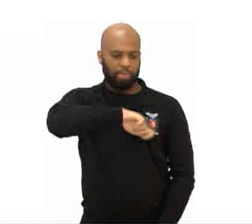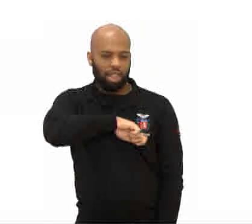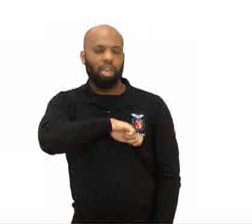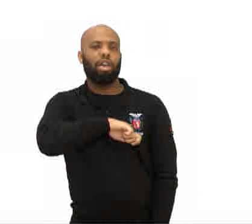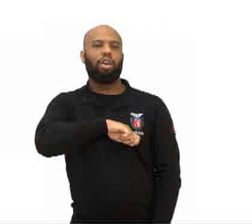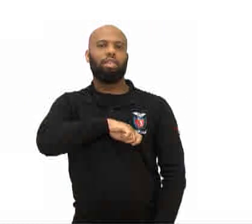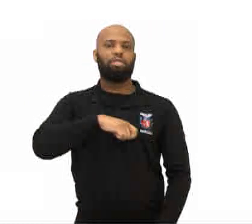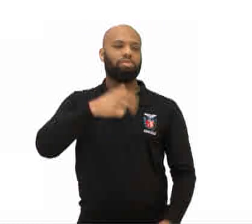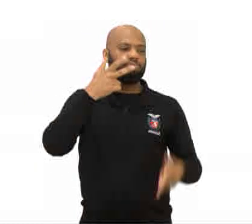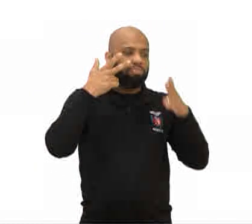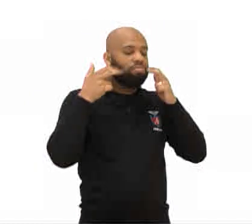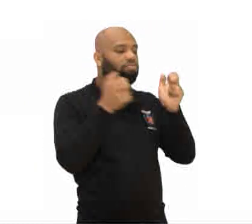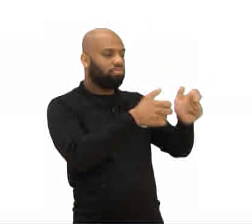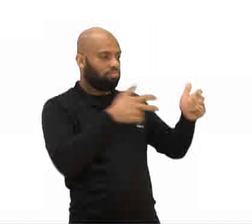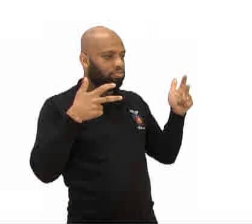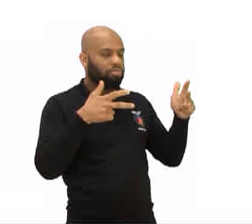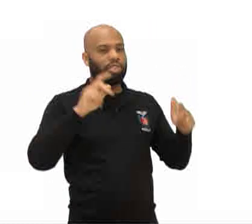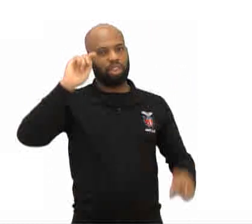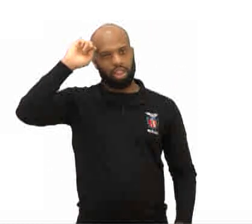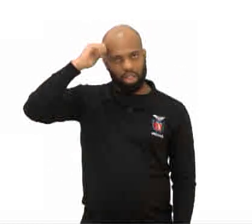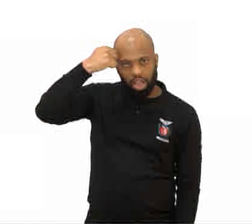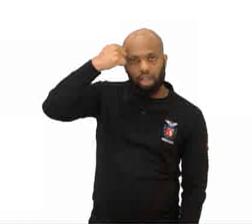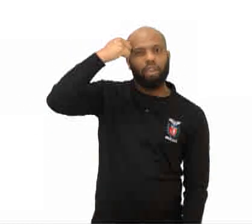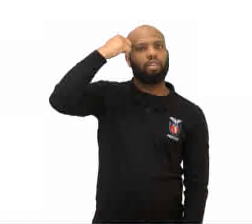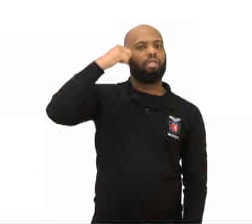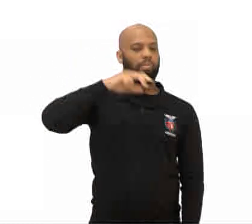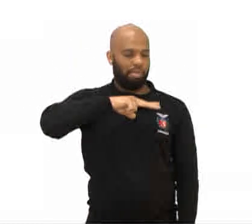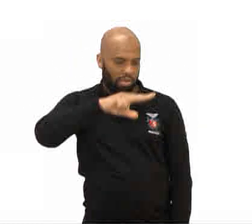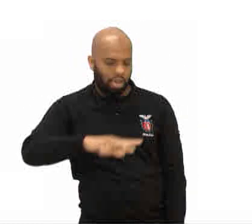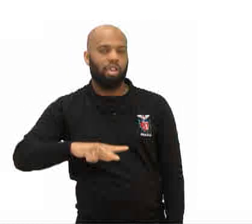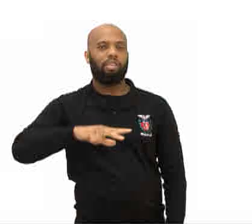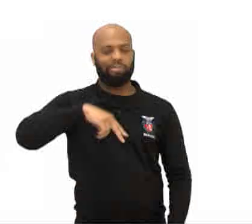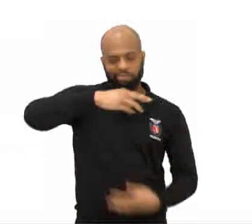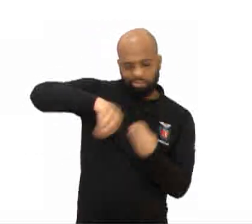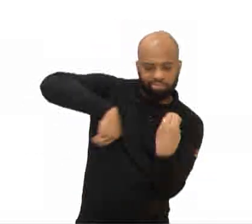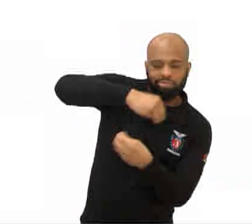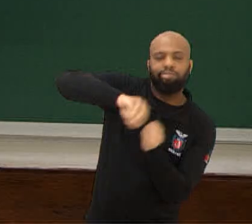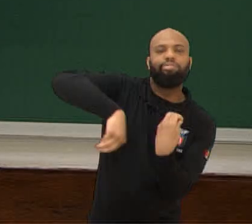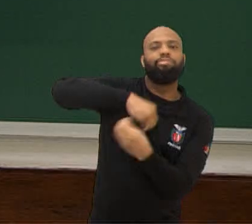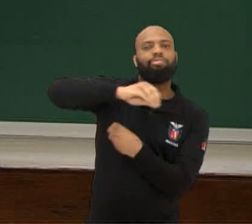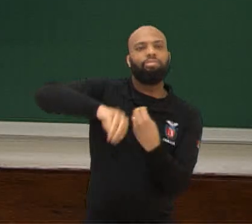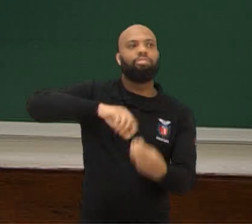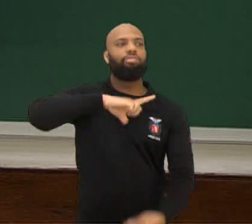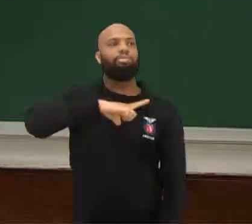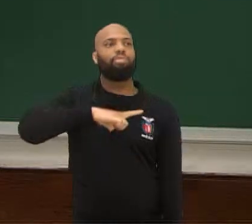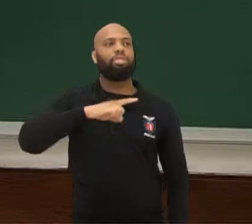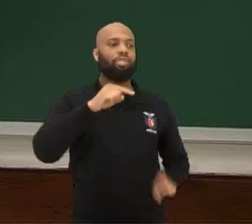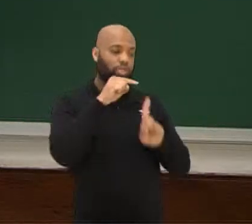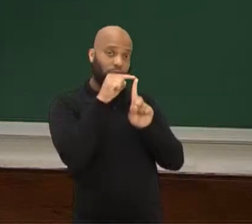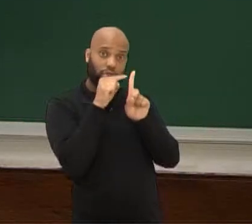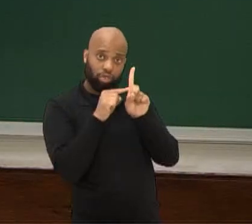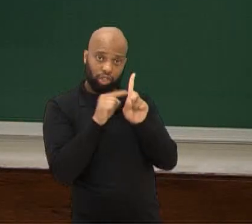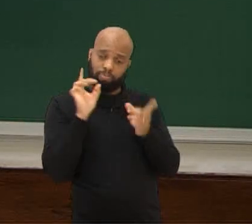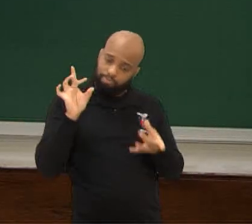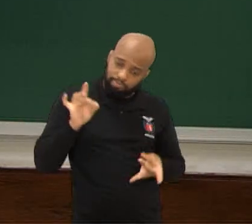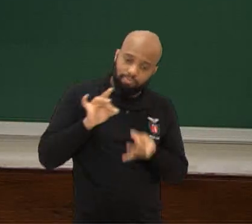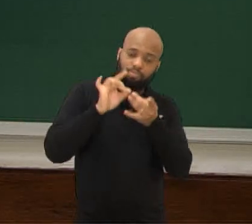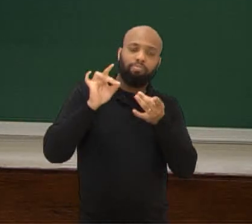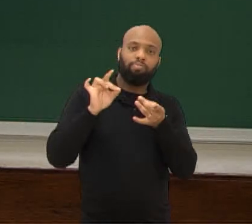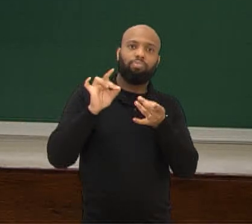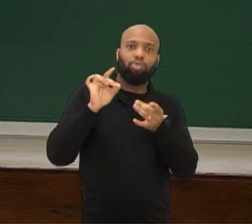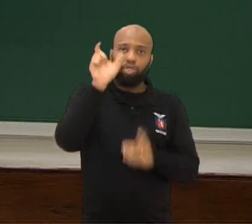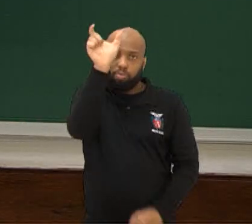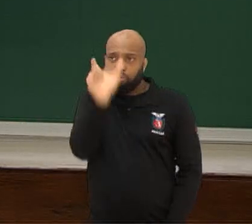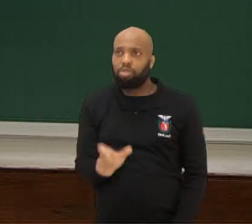espanhóis, indígenas, negros, portugueses, e aí você tem um tipo, né, humano